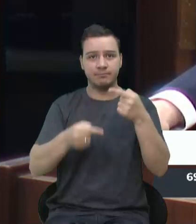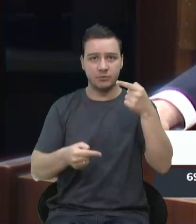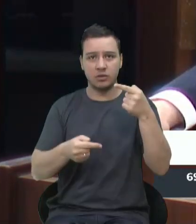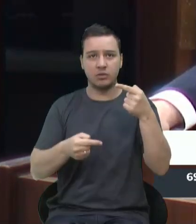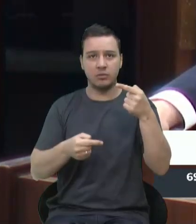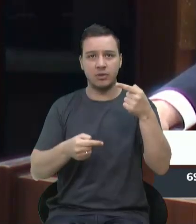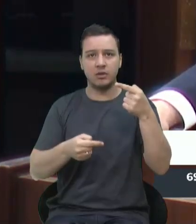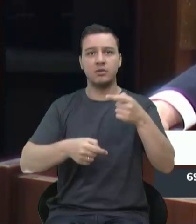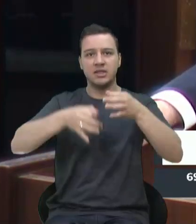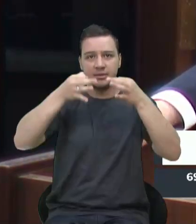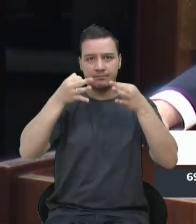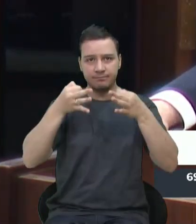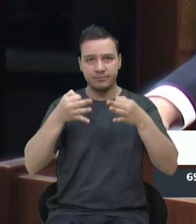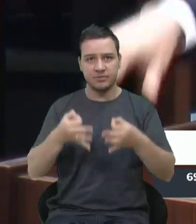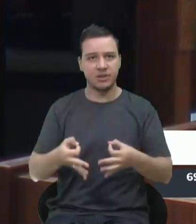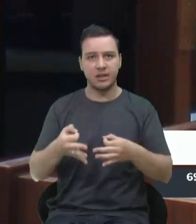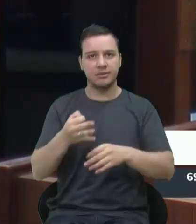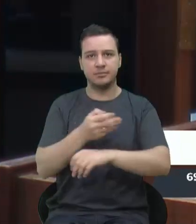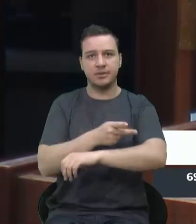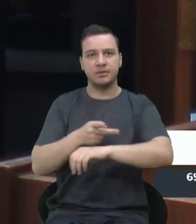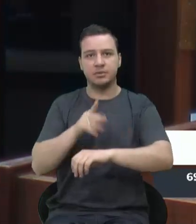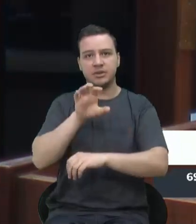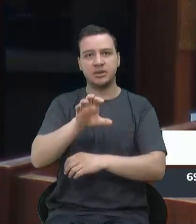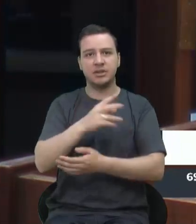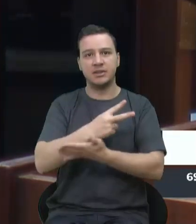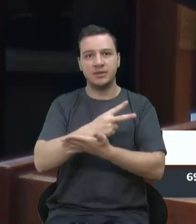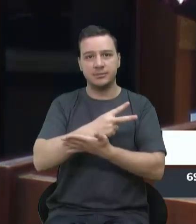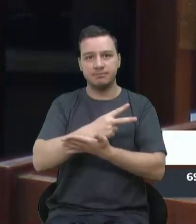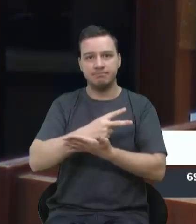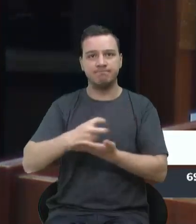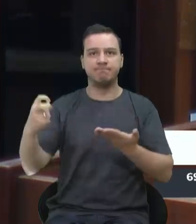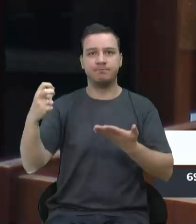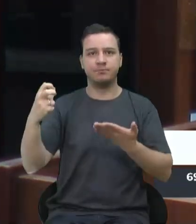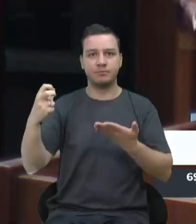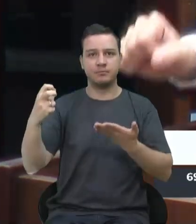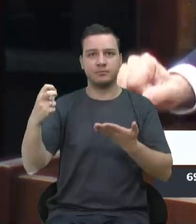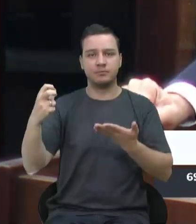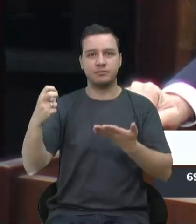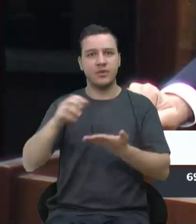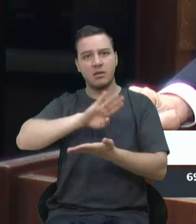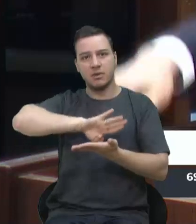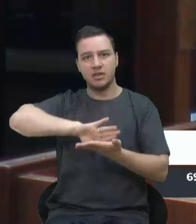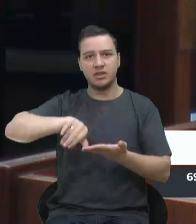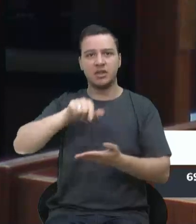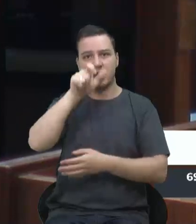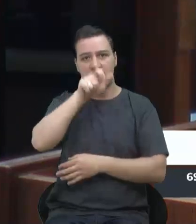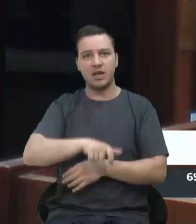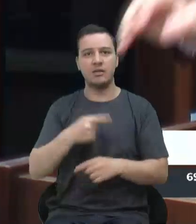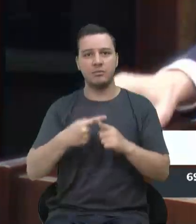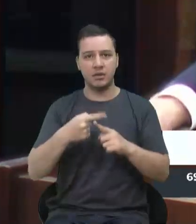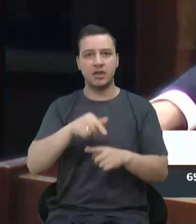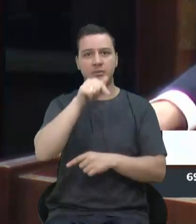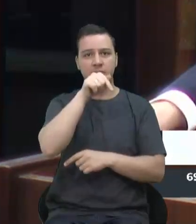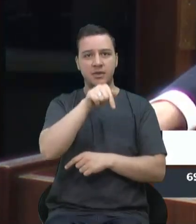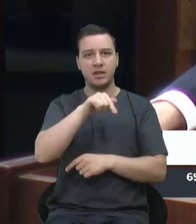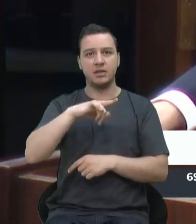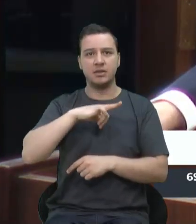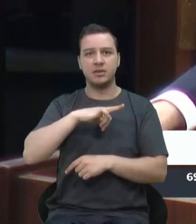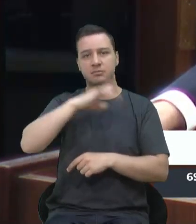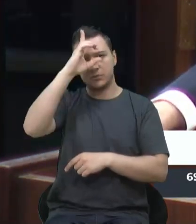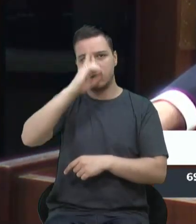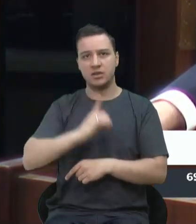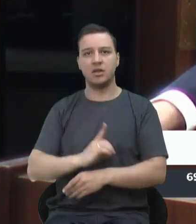causa para que pura e simplesmente se corte na carne e se revogue um mandato popular legitimamente